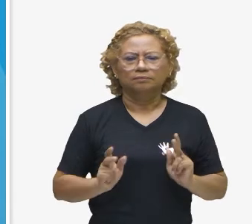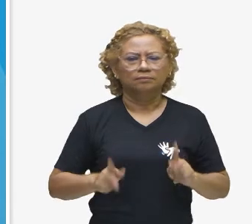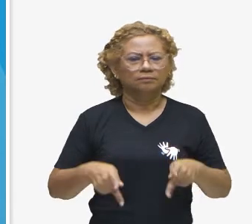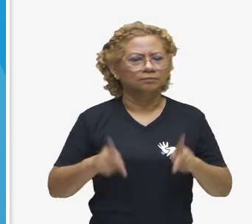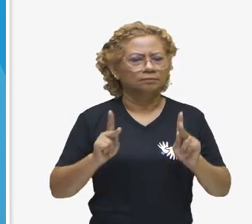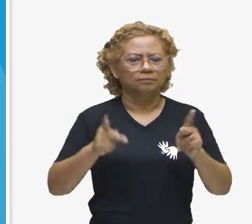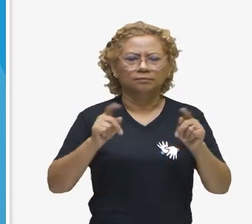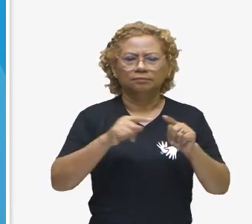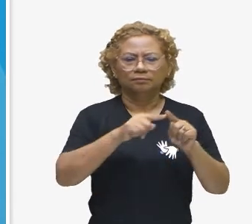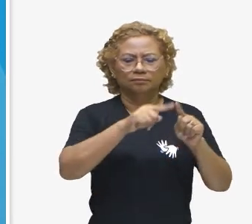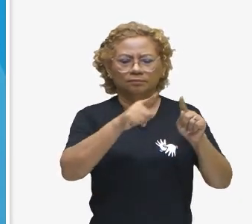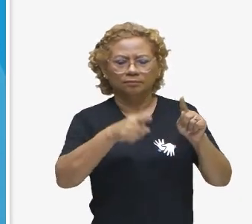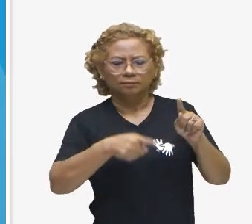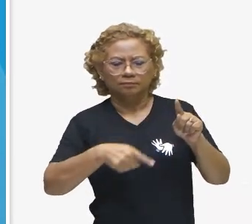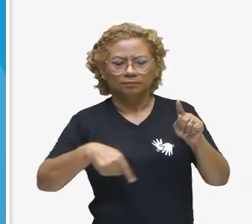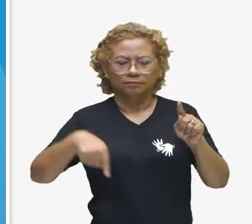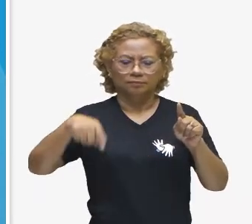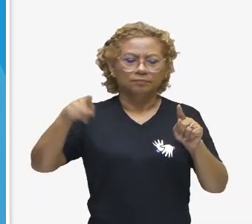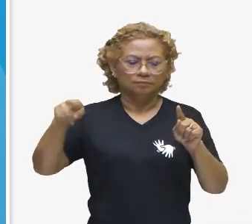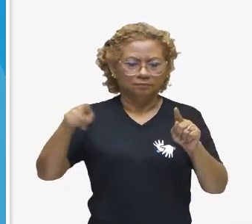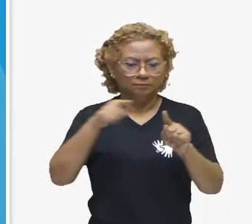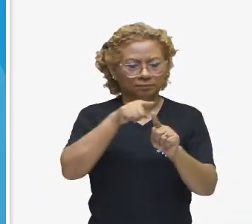ó.